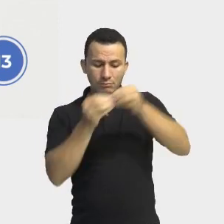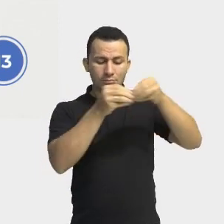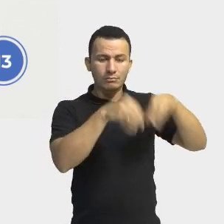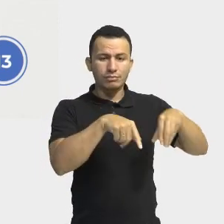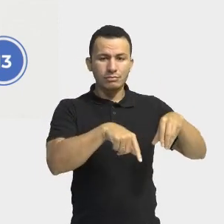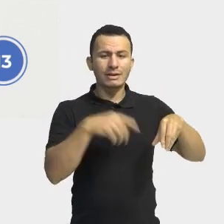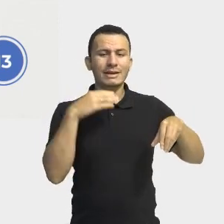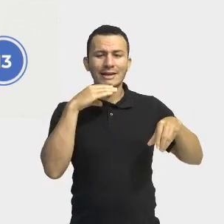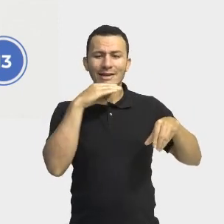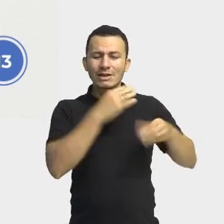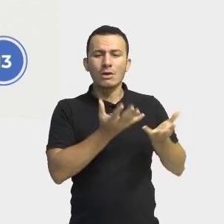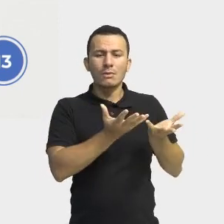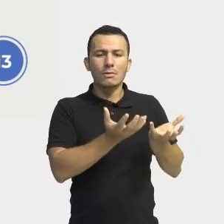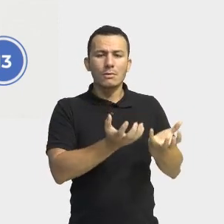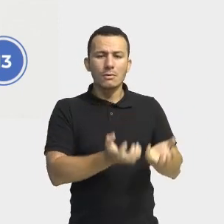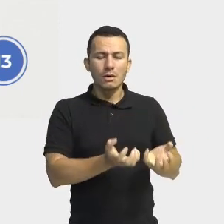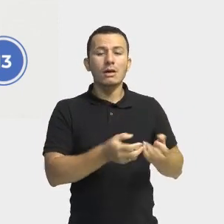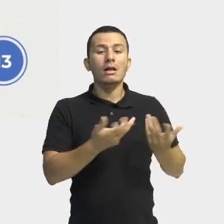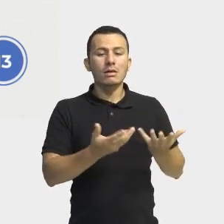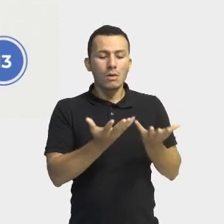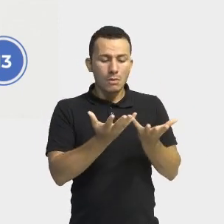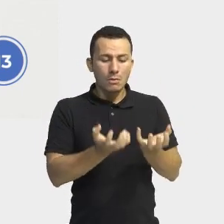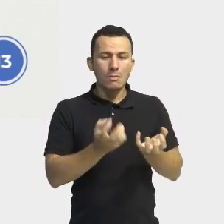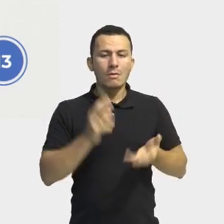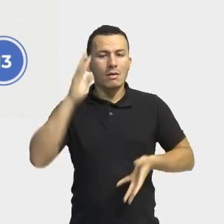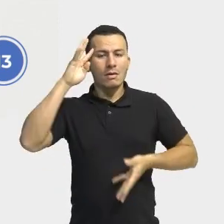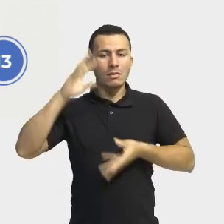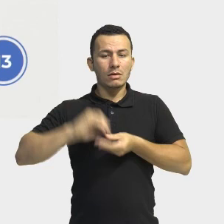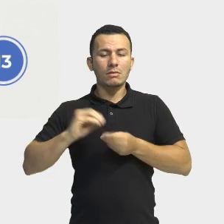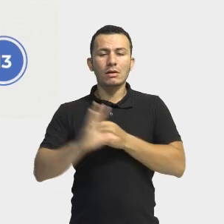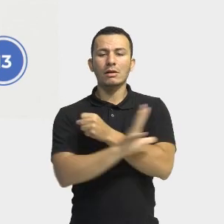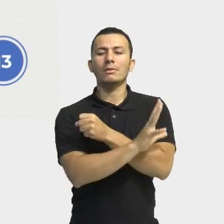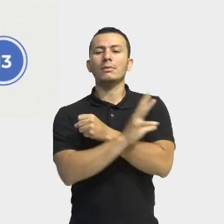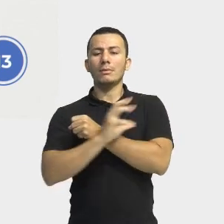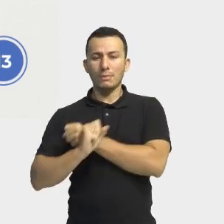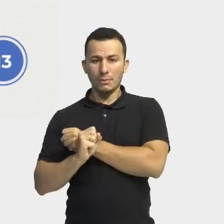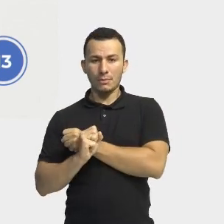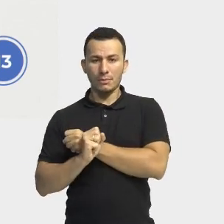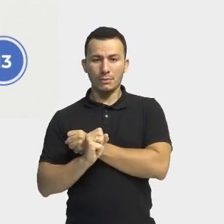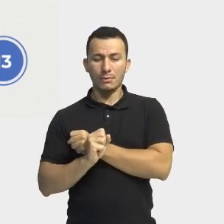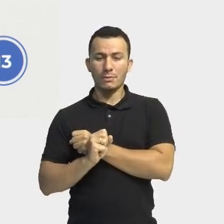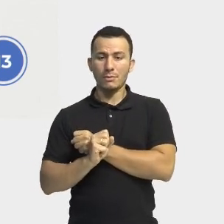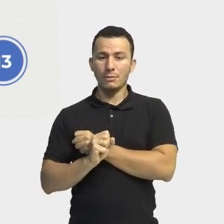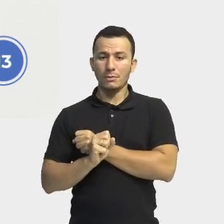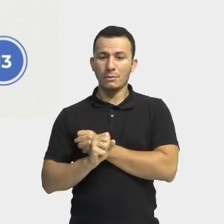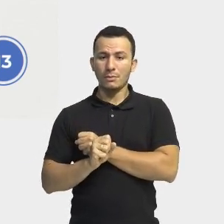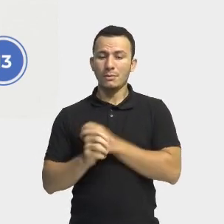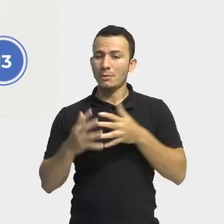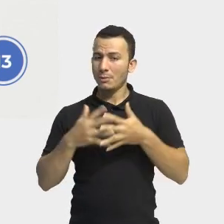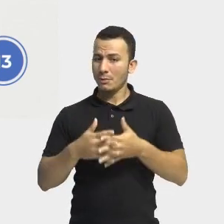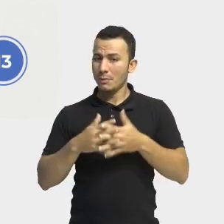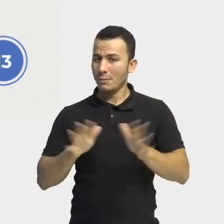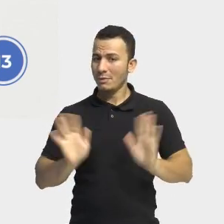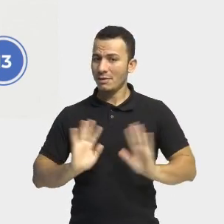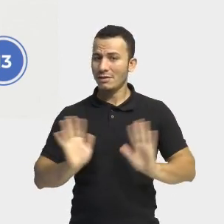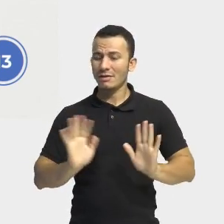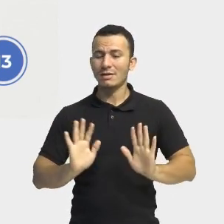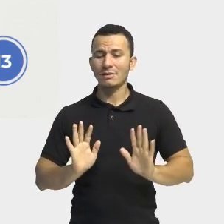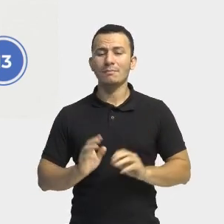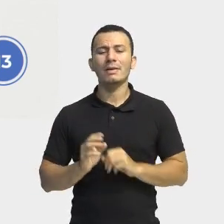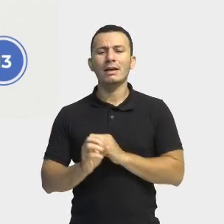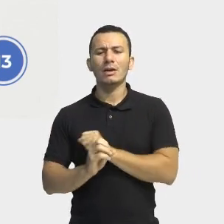podemos dizer que é um processo endotérmico. Não confundam aí. O que seria